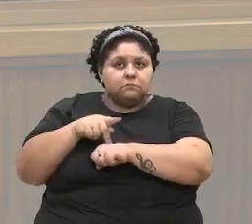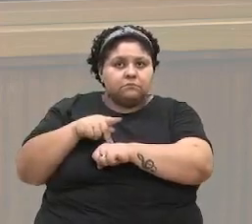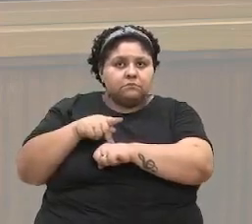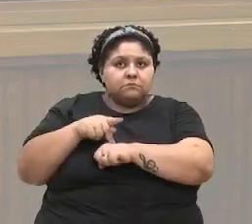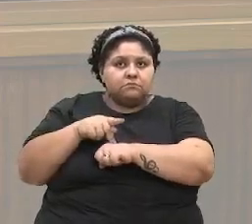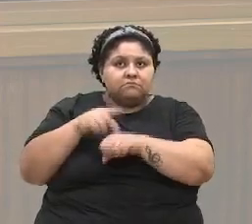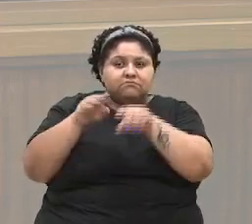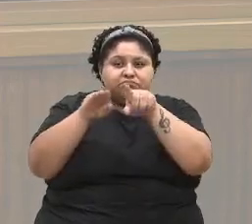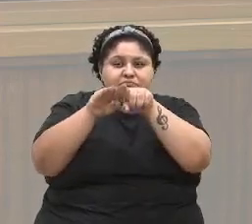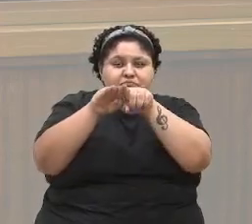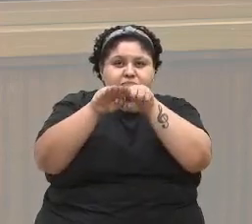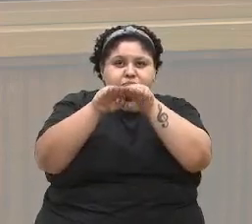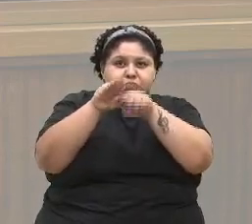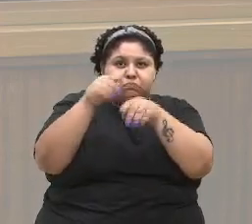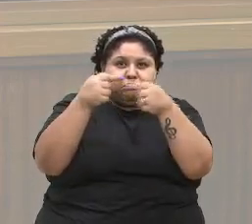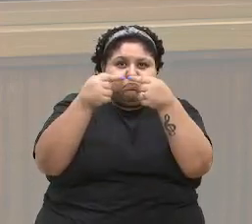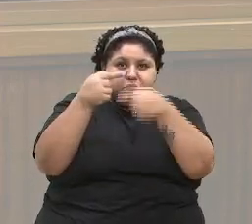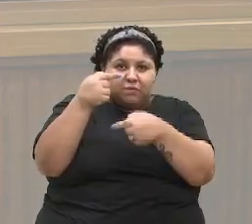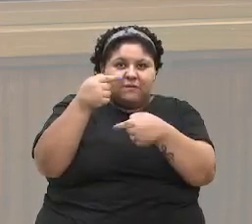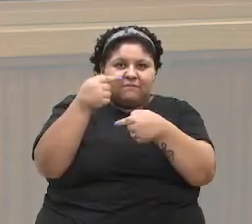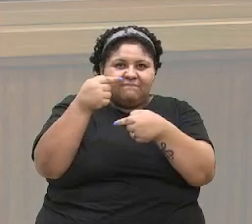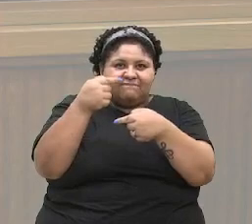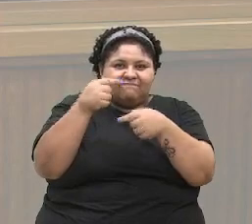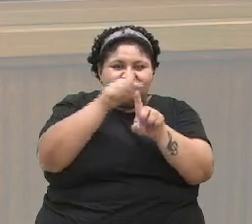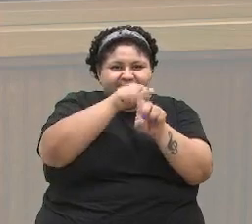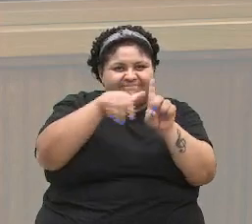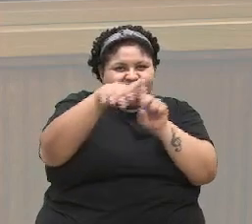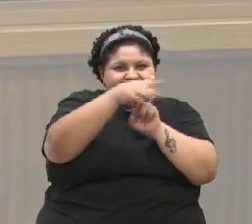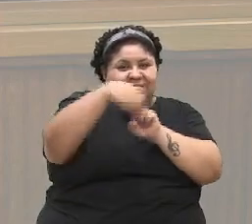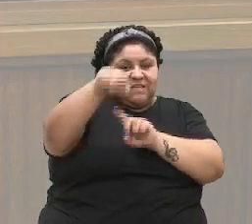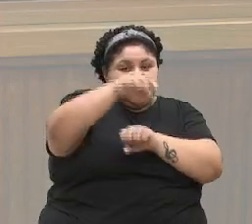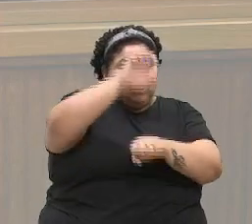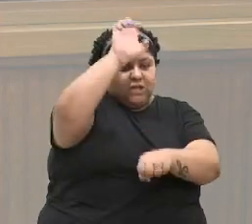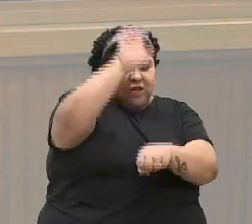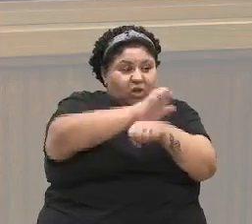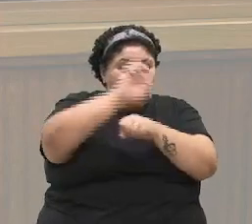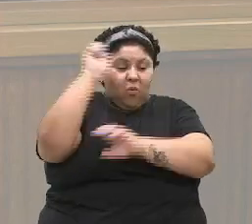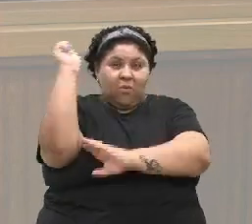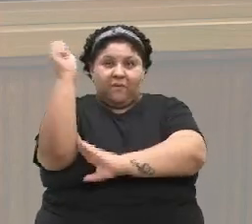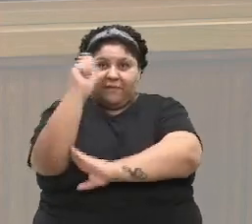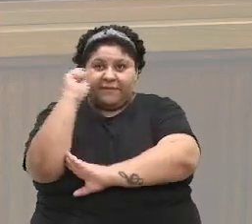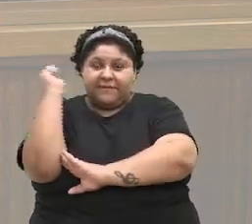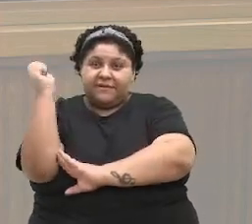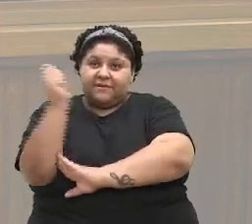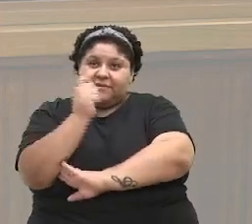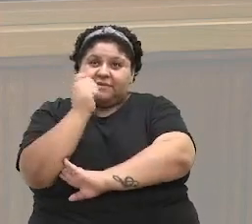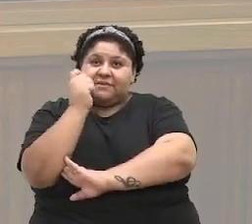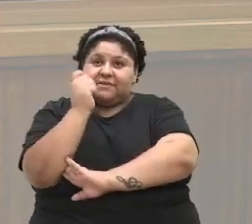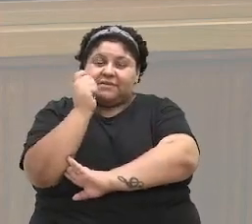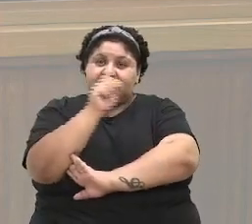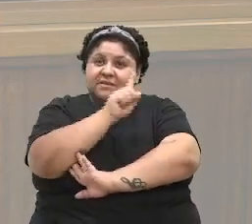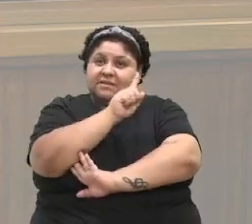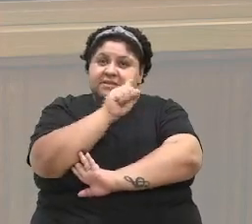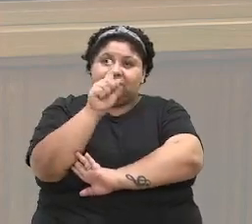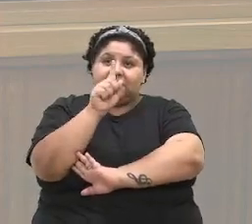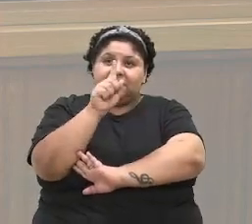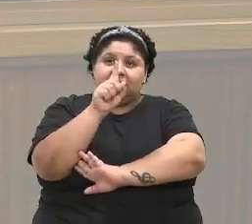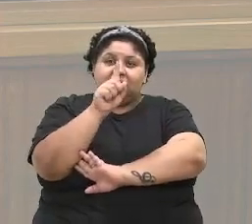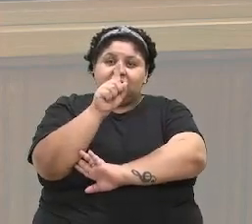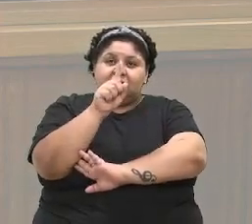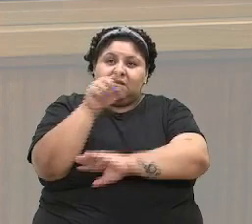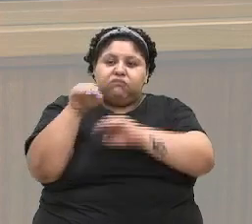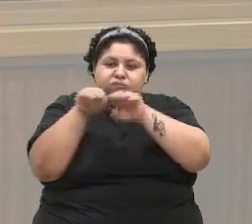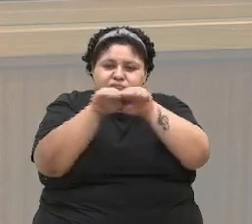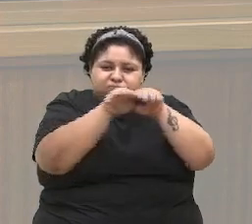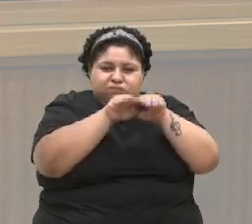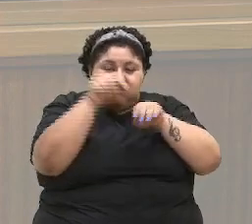desigualdade social. E o nosso estado, o estado do Rio Grande do Sul, ele não fica à parte disso.